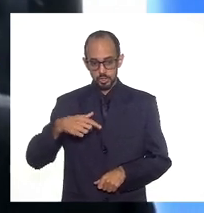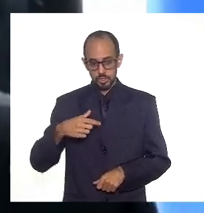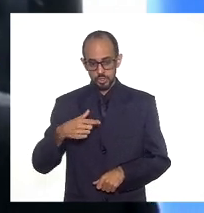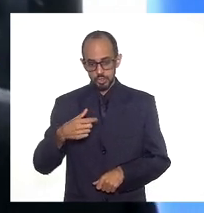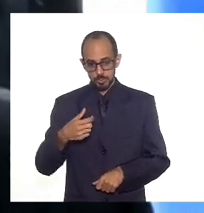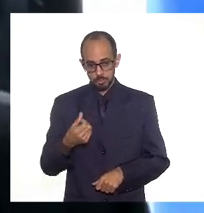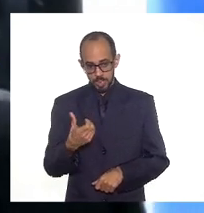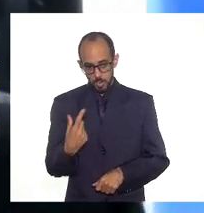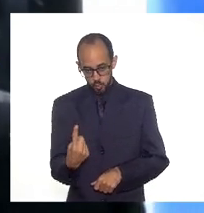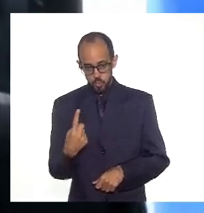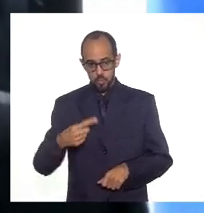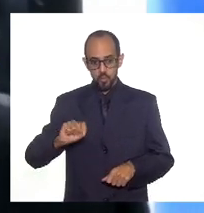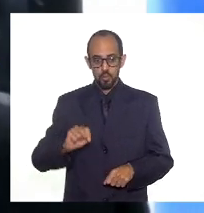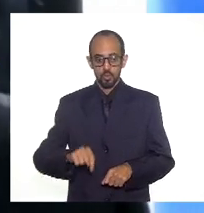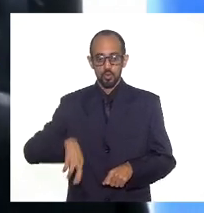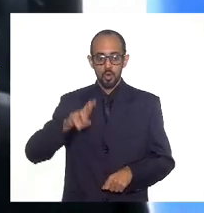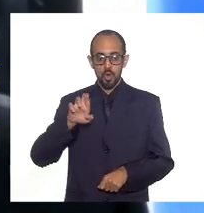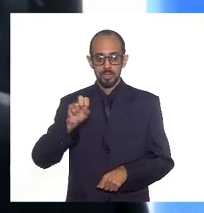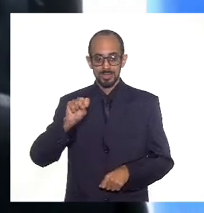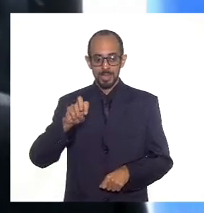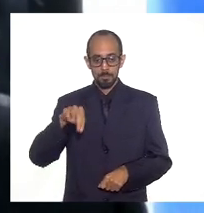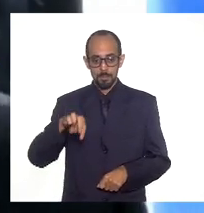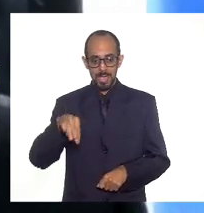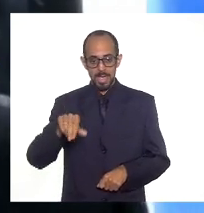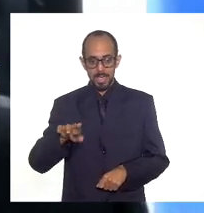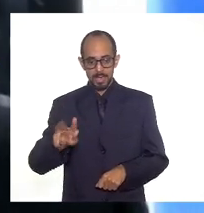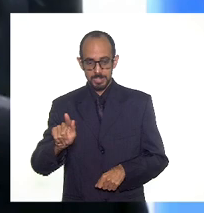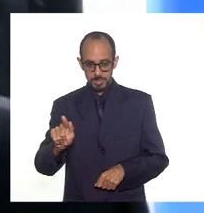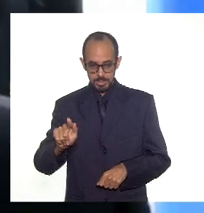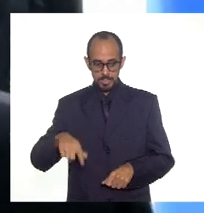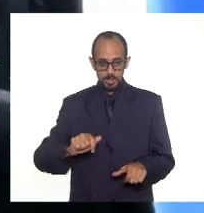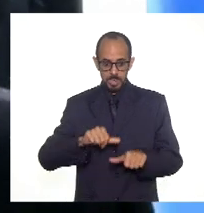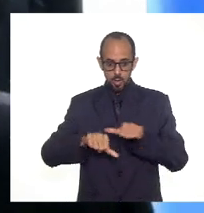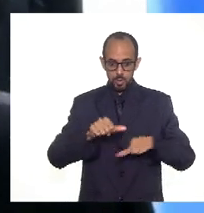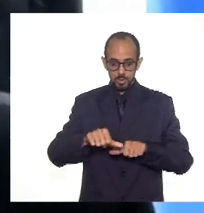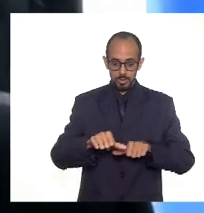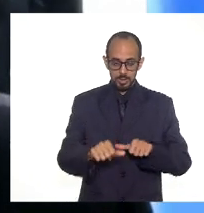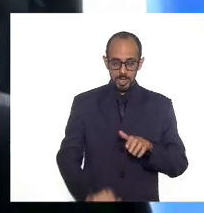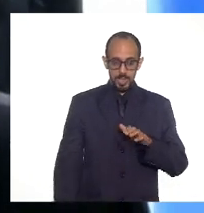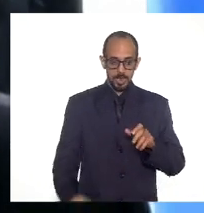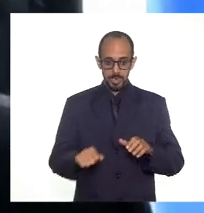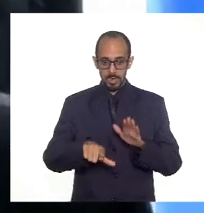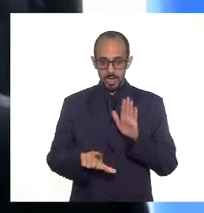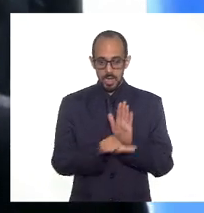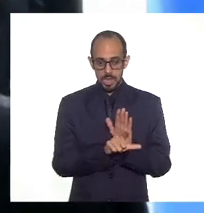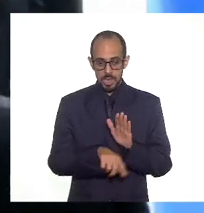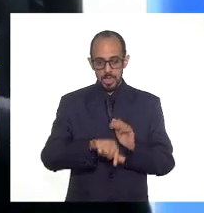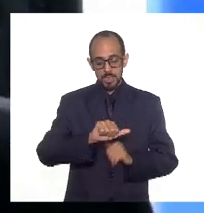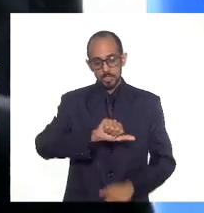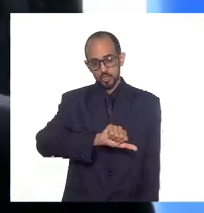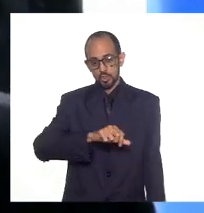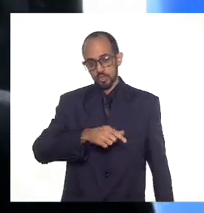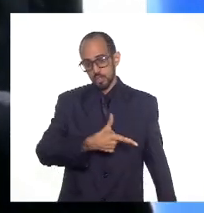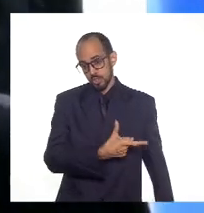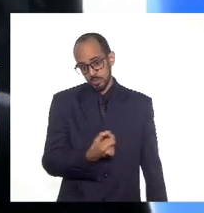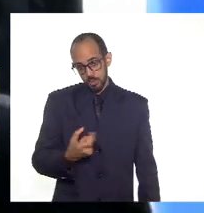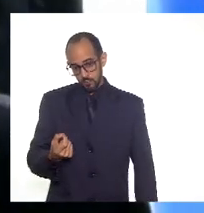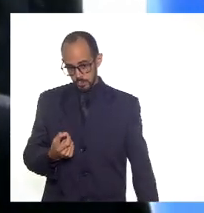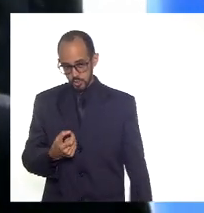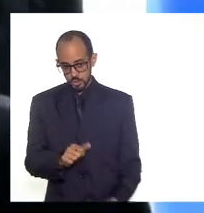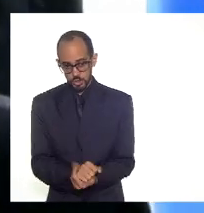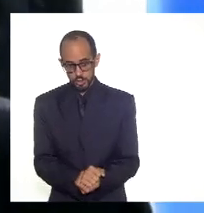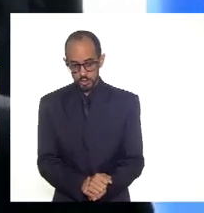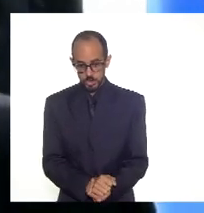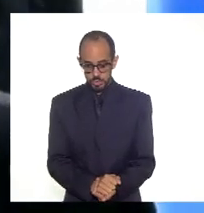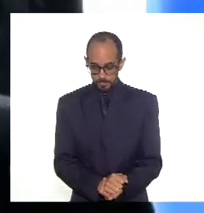Rosenberg Reis, que altera a lei estadual número 8.792, de 13 de abril de 2020, na forma em